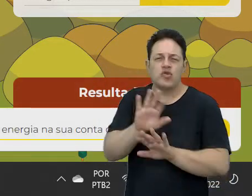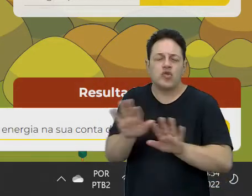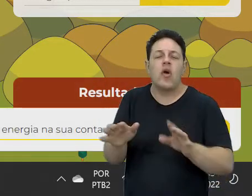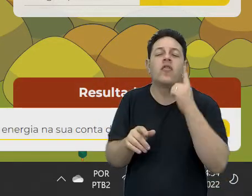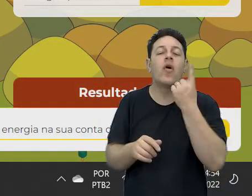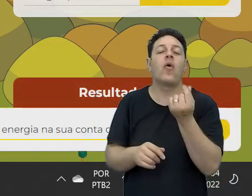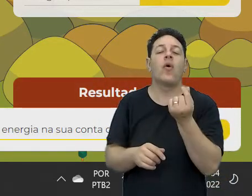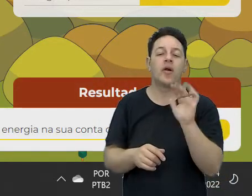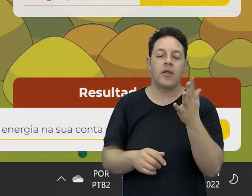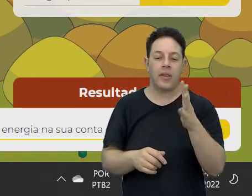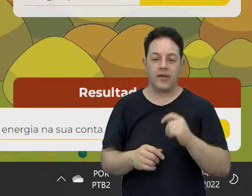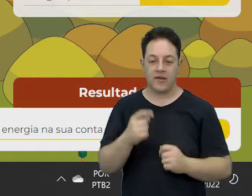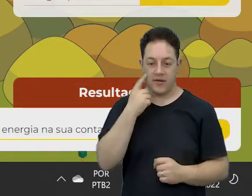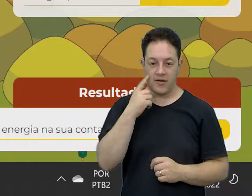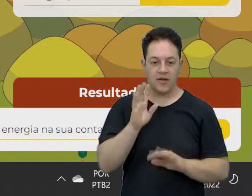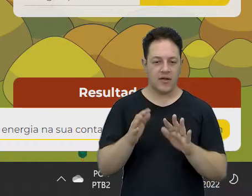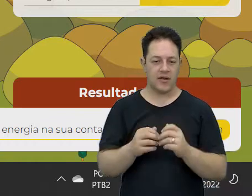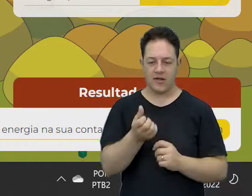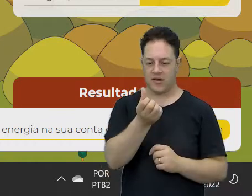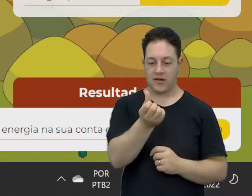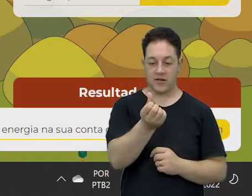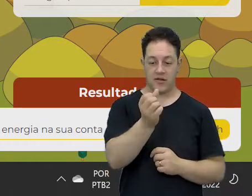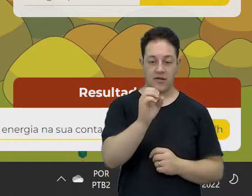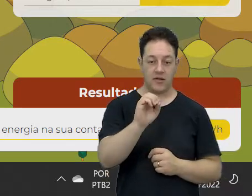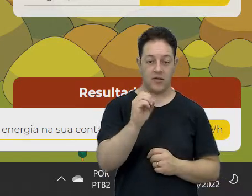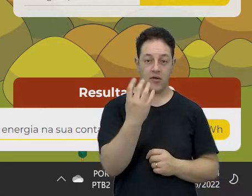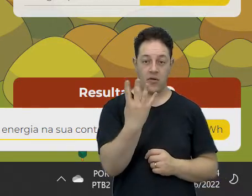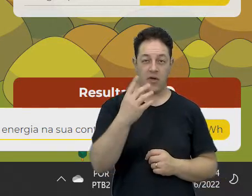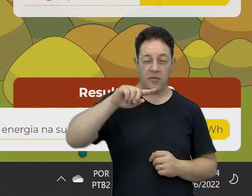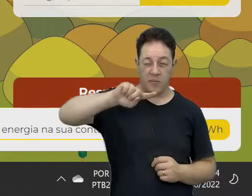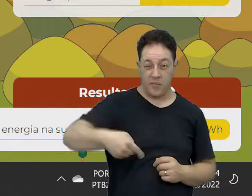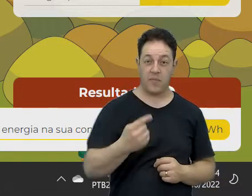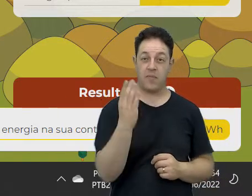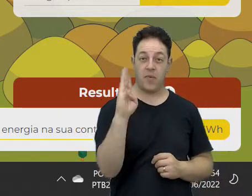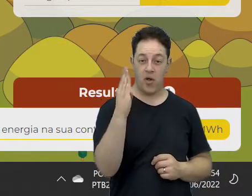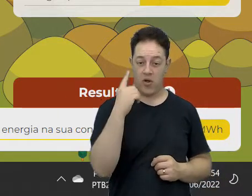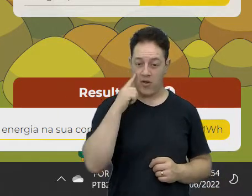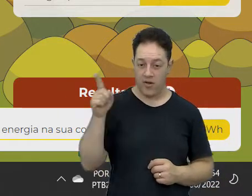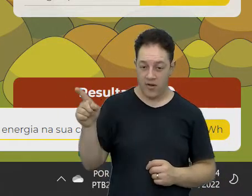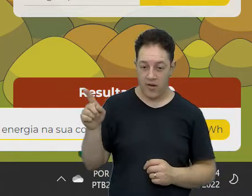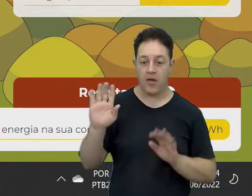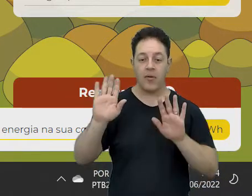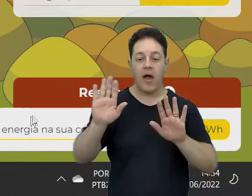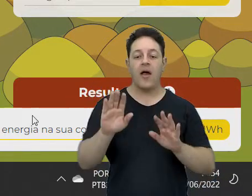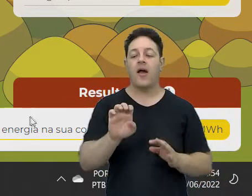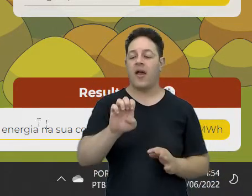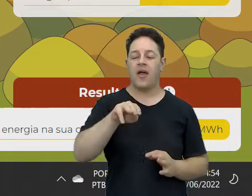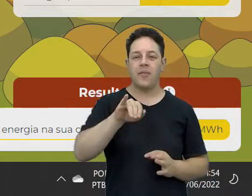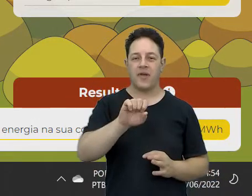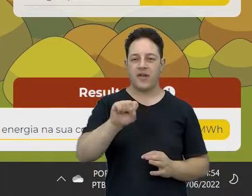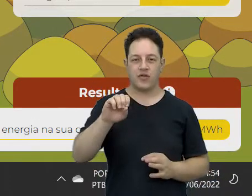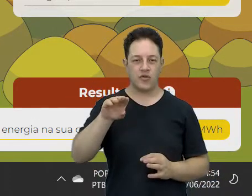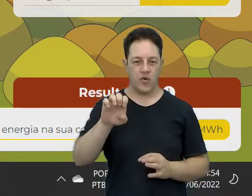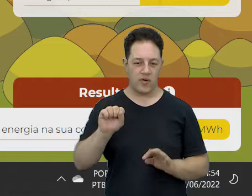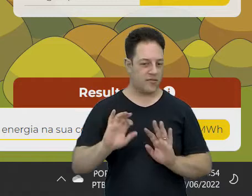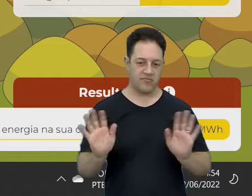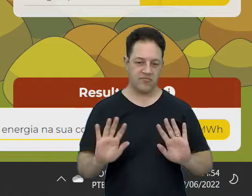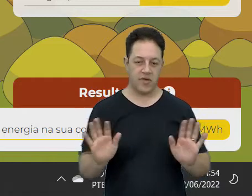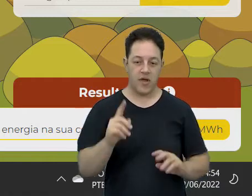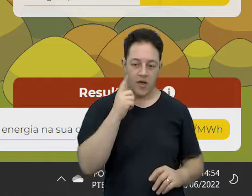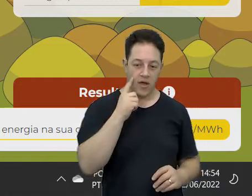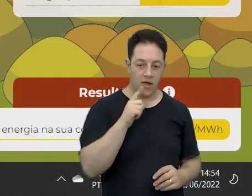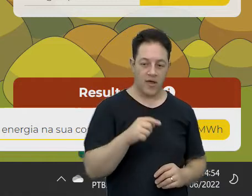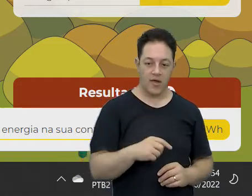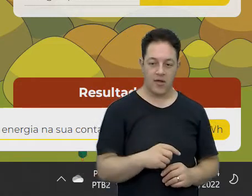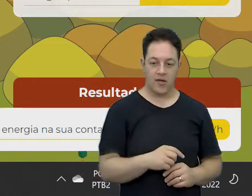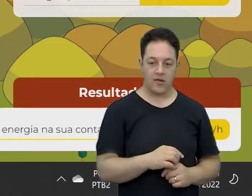custaria? Tá 604 bilhões, não tem emissão nenhuma, tá zerado. E o valor da energia seria